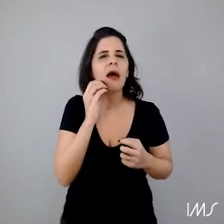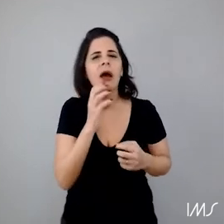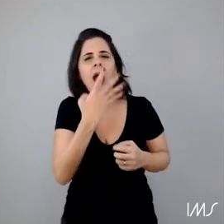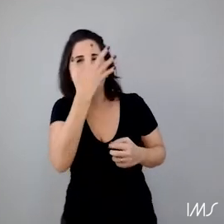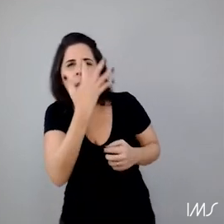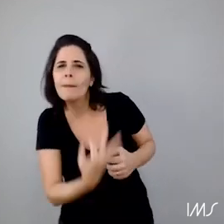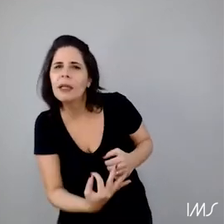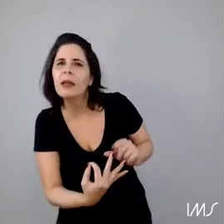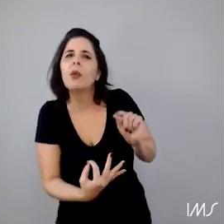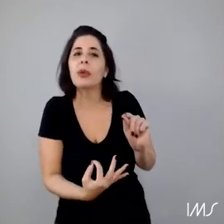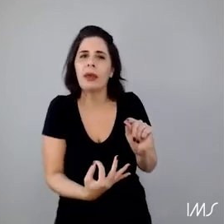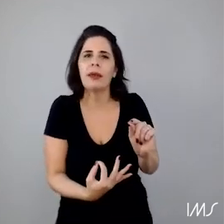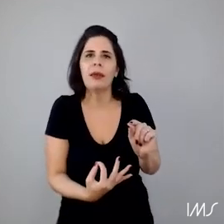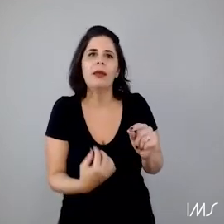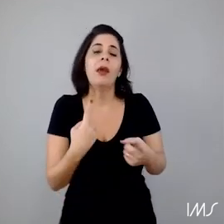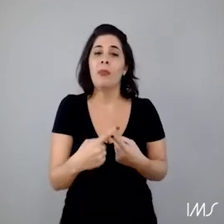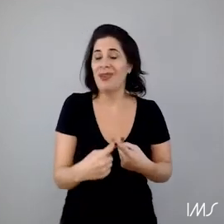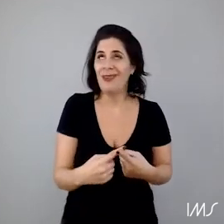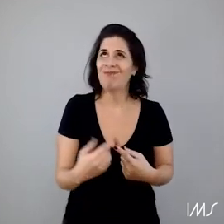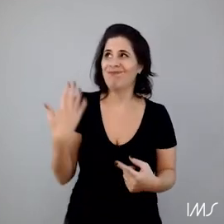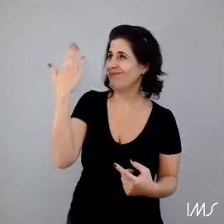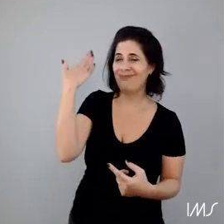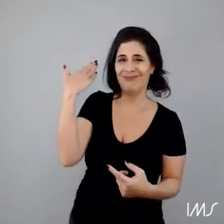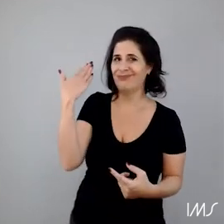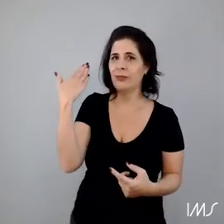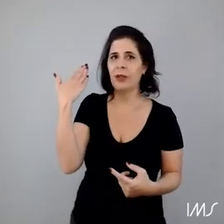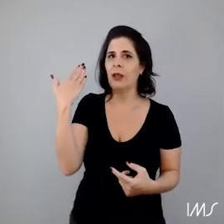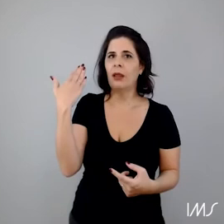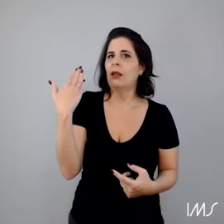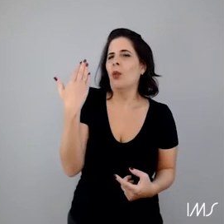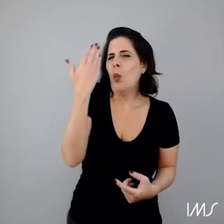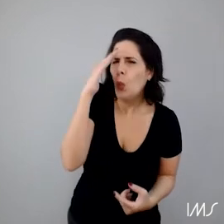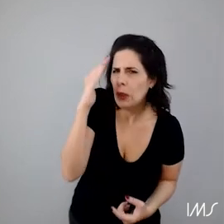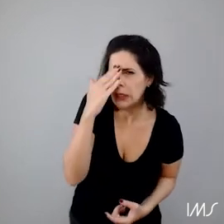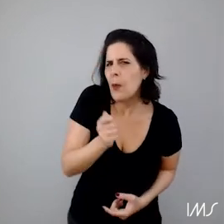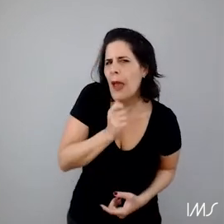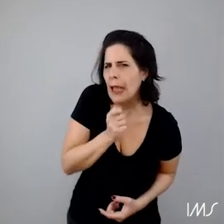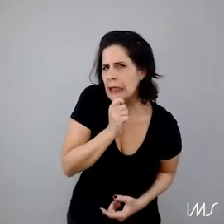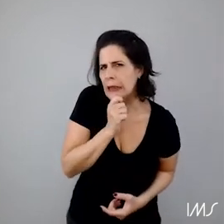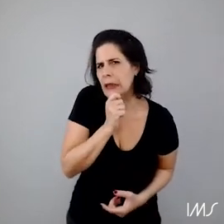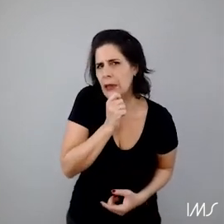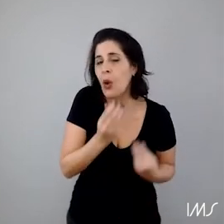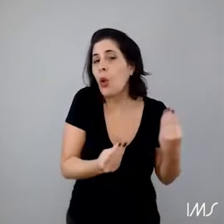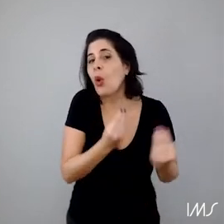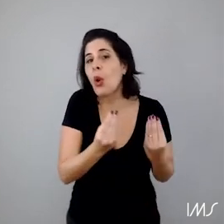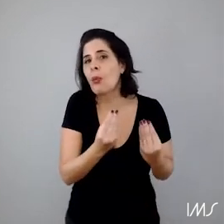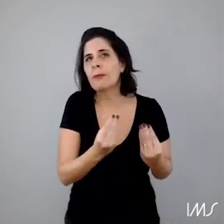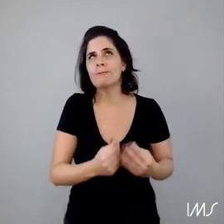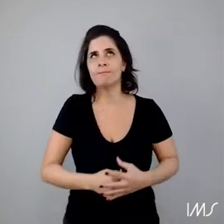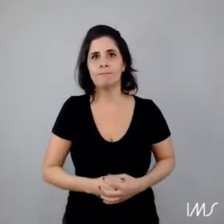utilização, que se naquele momento se discutia uma